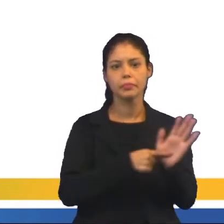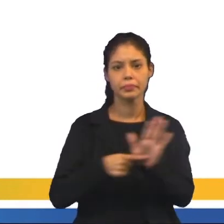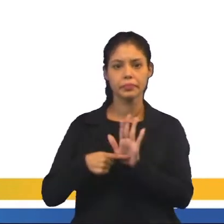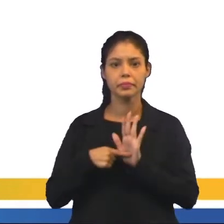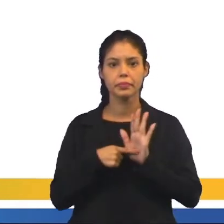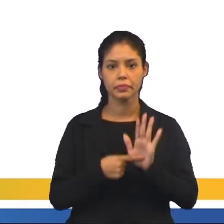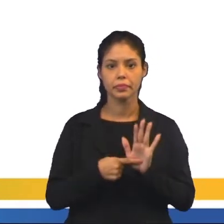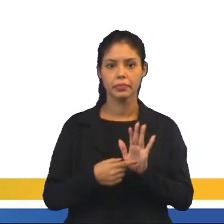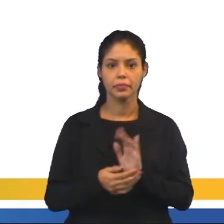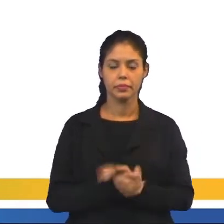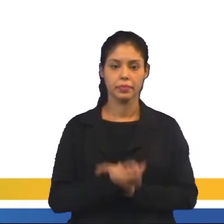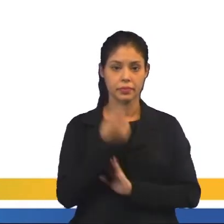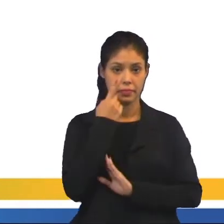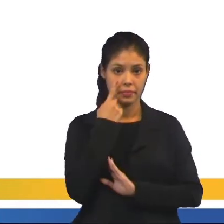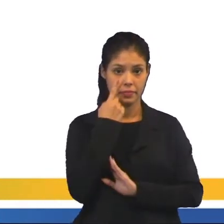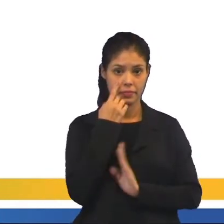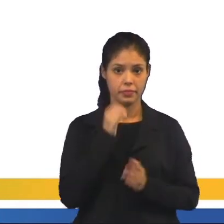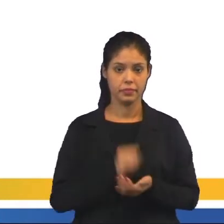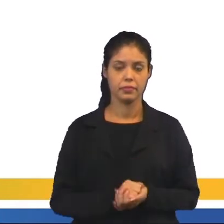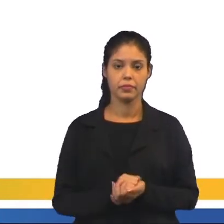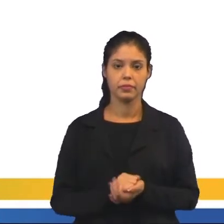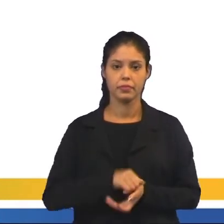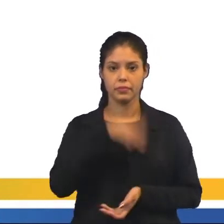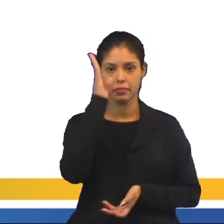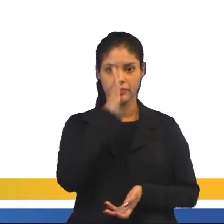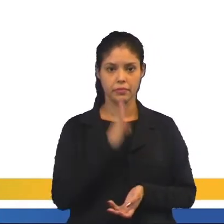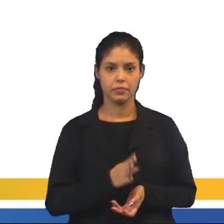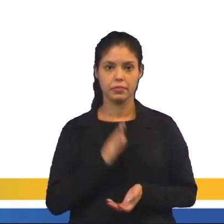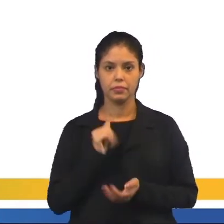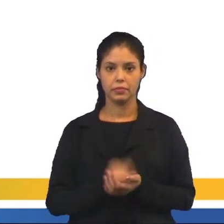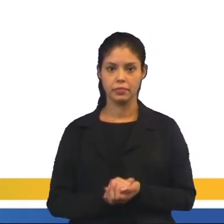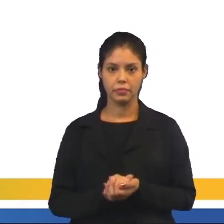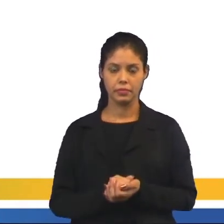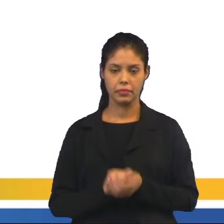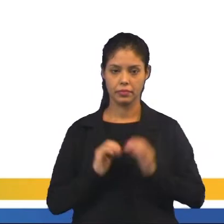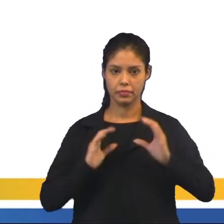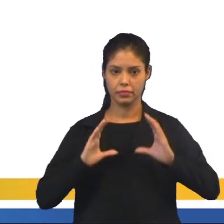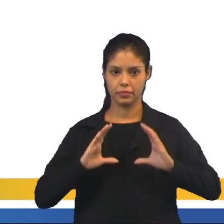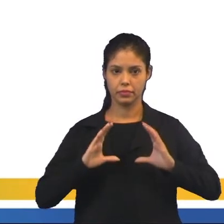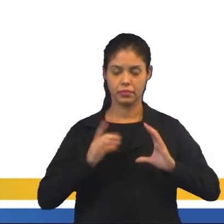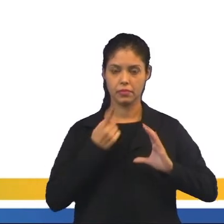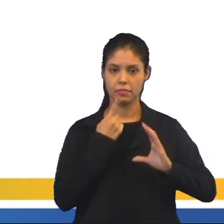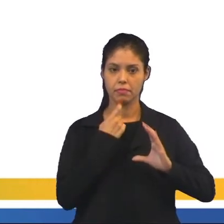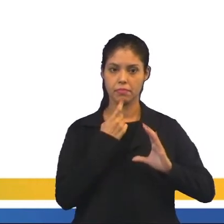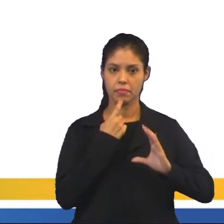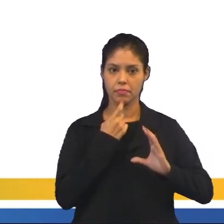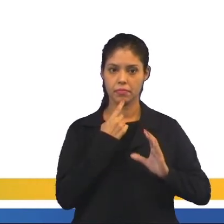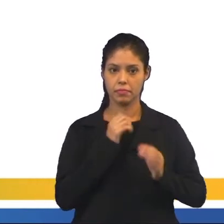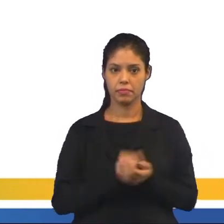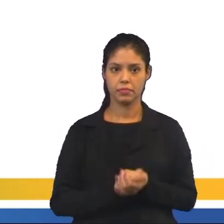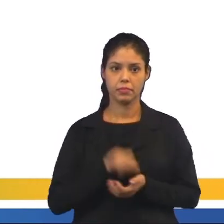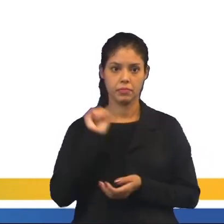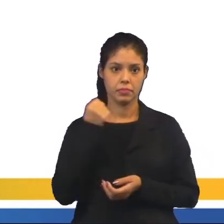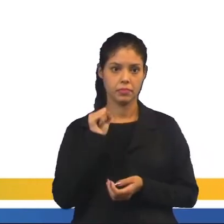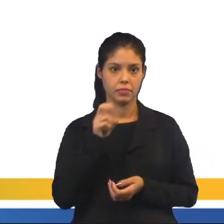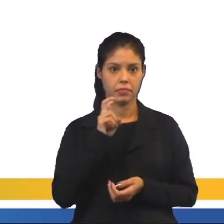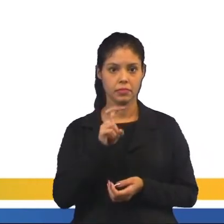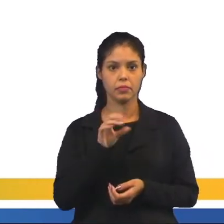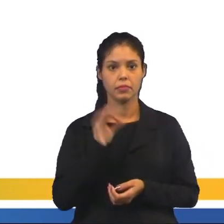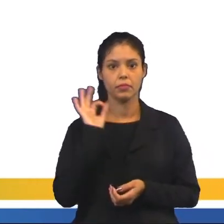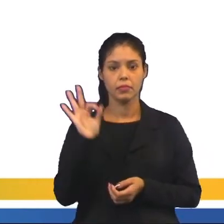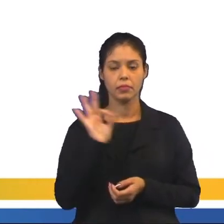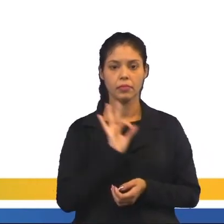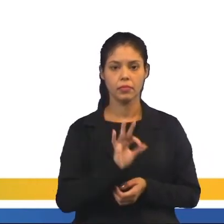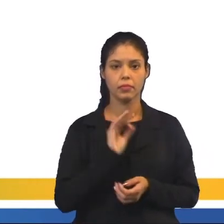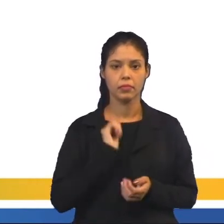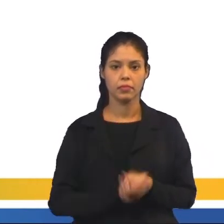mostra, então, olha, eu queria que desse um destaque aí para o Brasil, que está numa bolha, né, uma bolha vermelha, está 85%, cerca